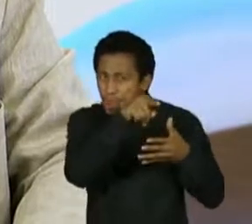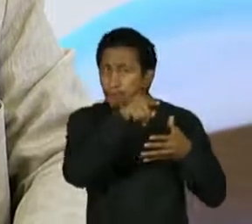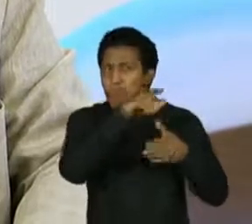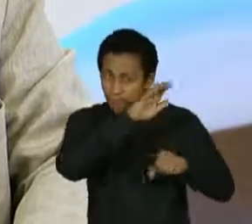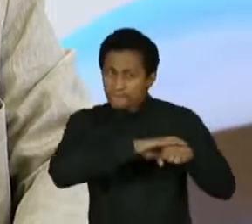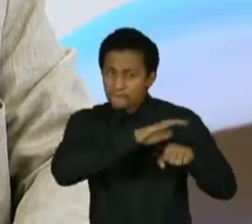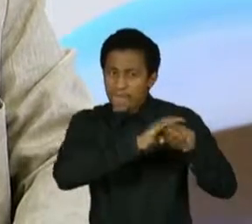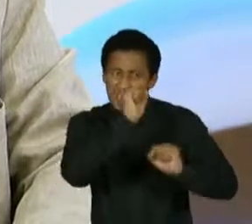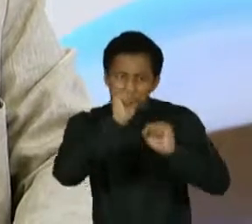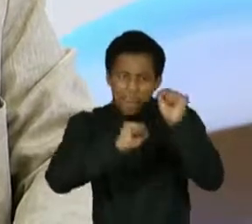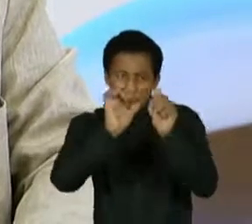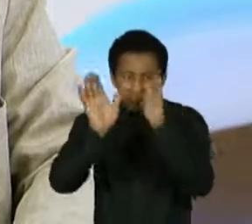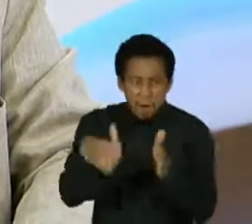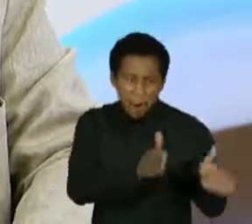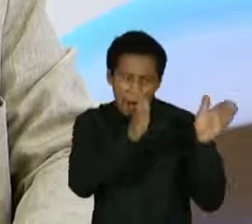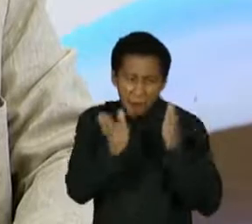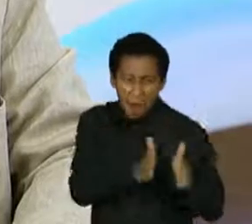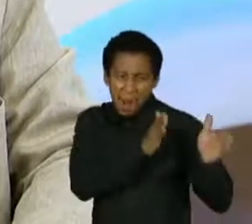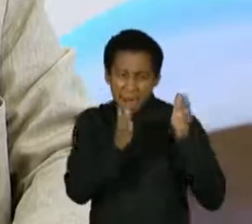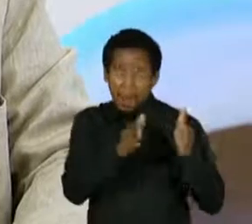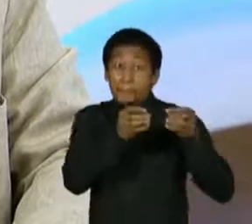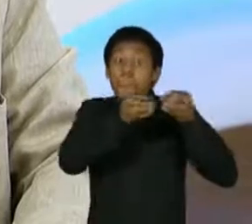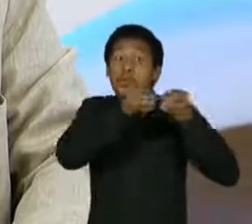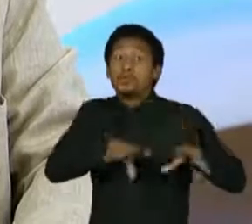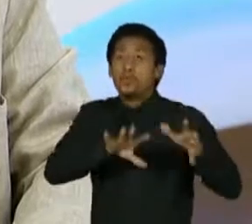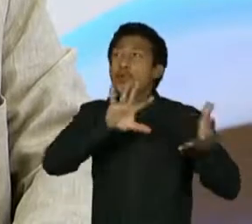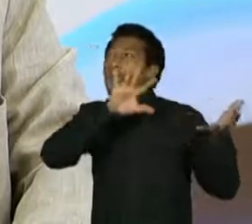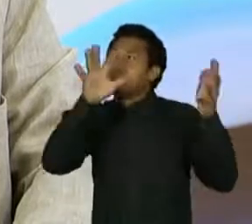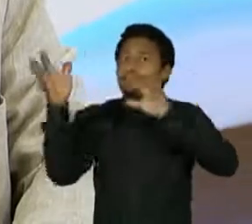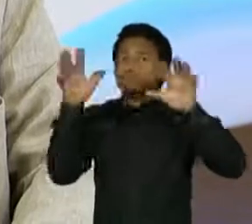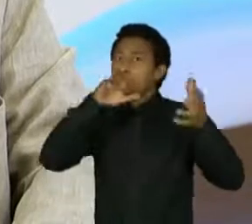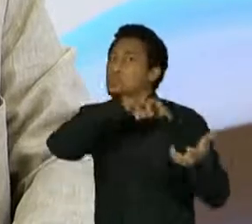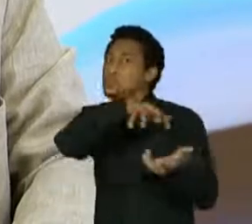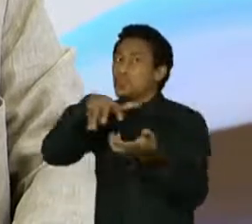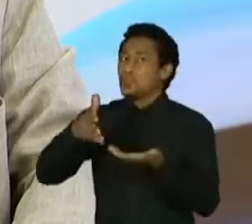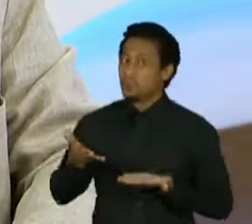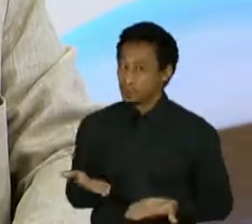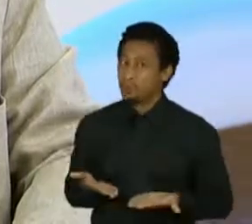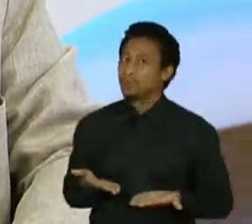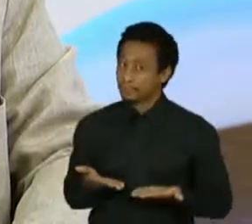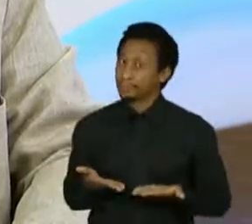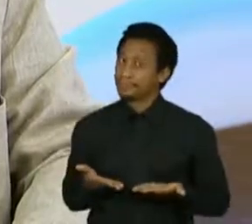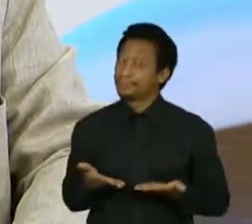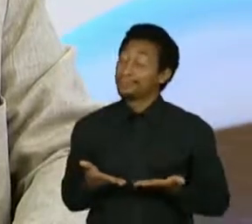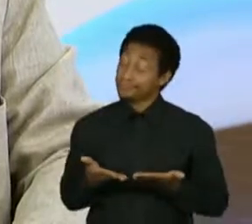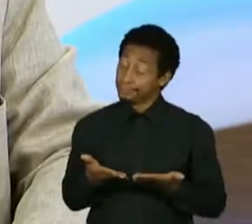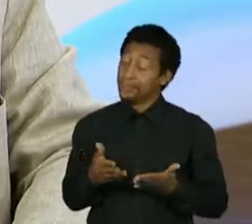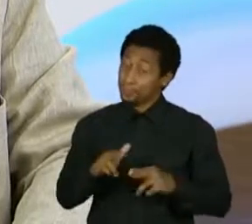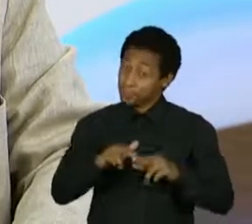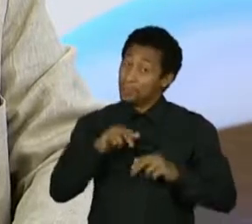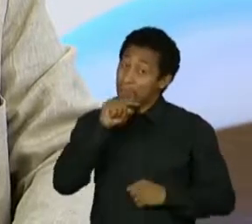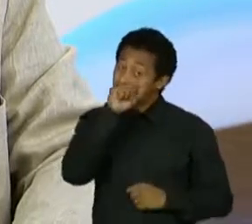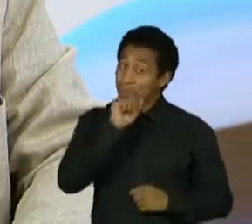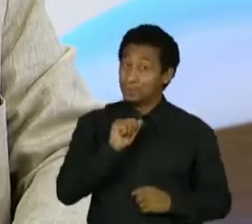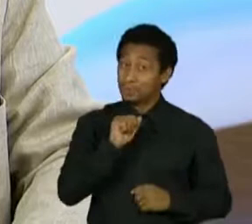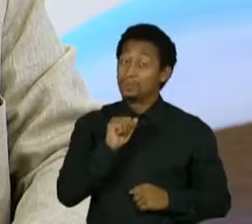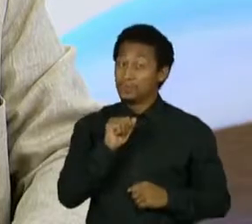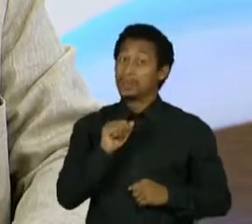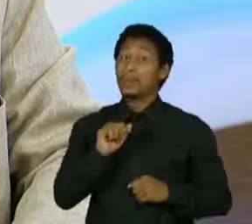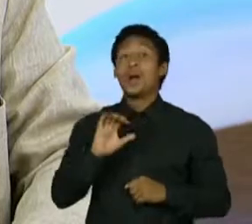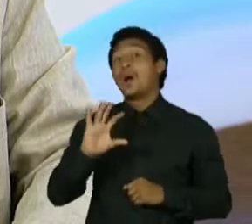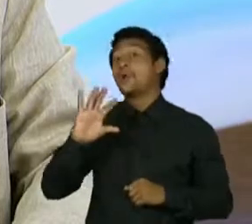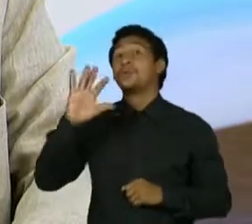os países inclusive os Estados Unidos podem fazer então ao mesmo ocorreu com a questão da